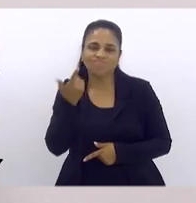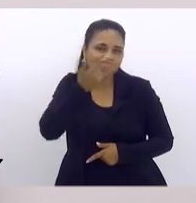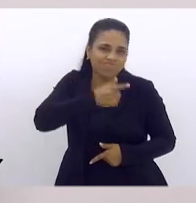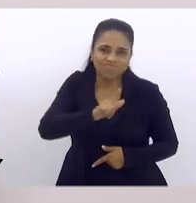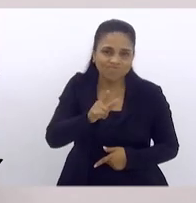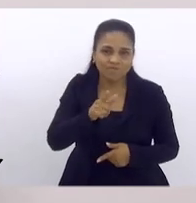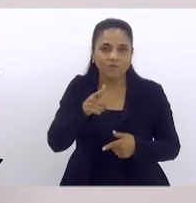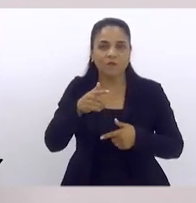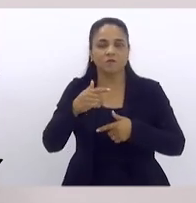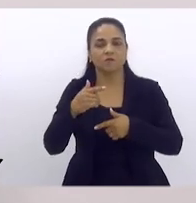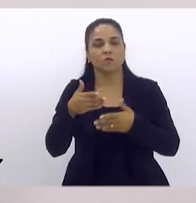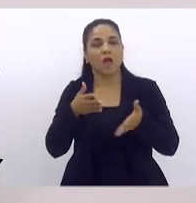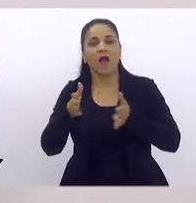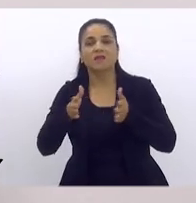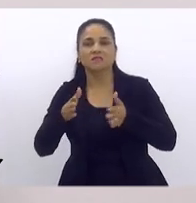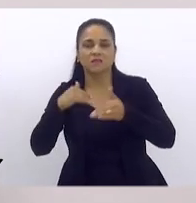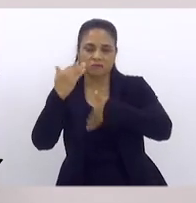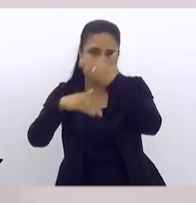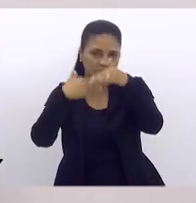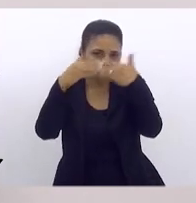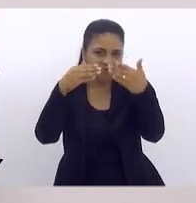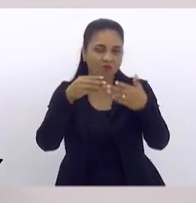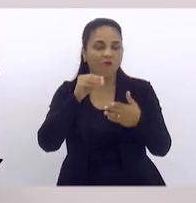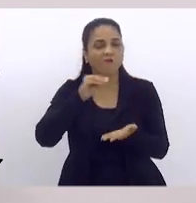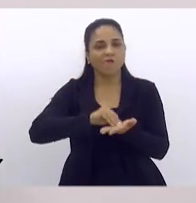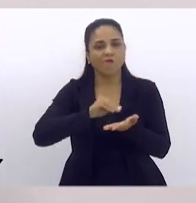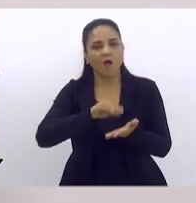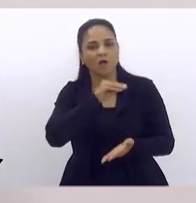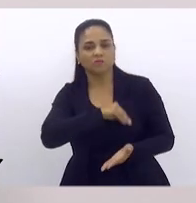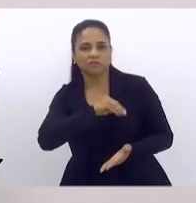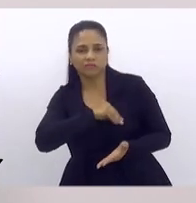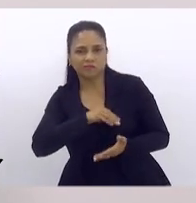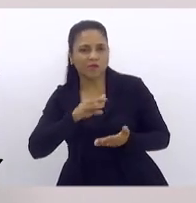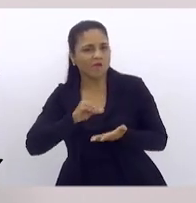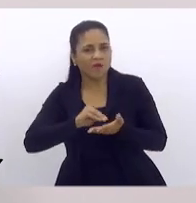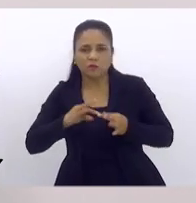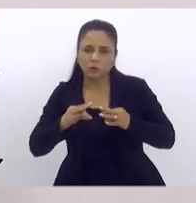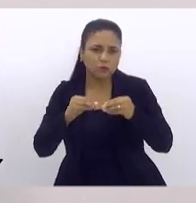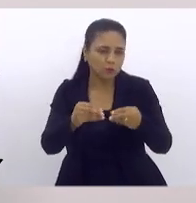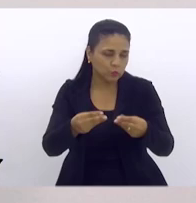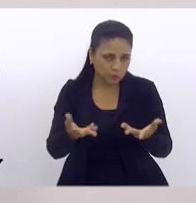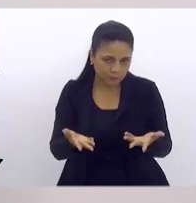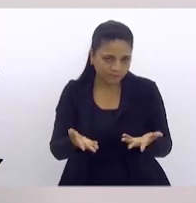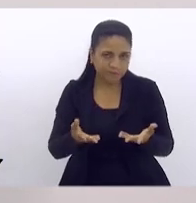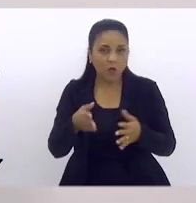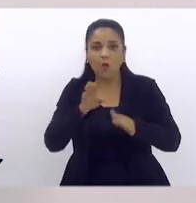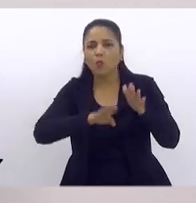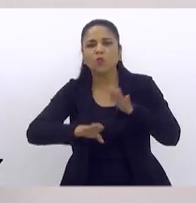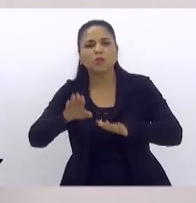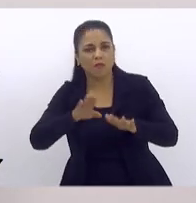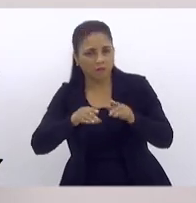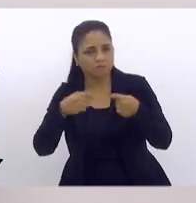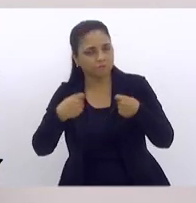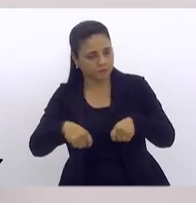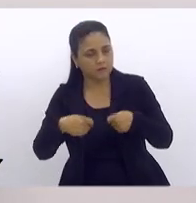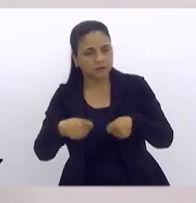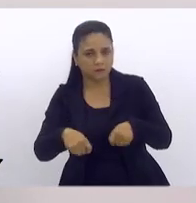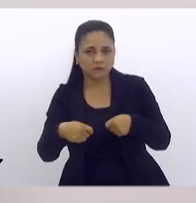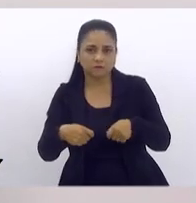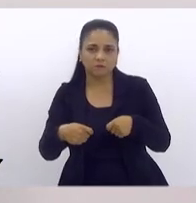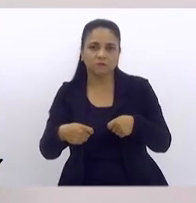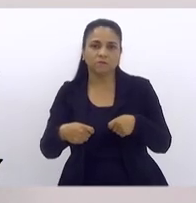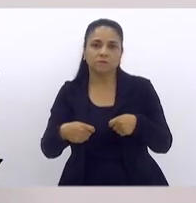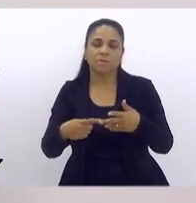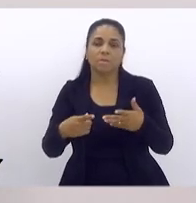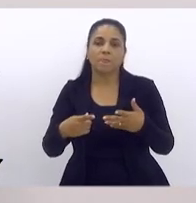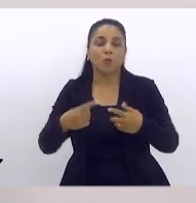acesso à educação por falta de renda falta de tudo né É só esse cuidado esse não parece que ele tá